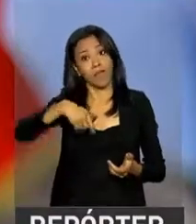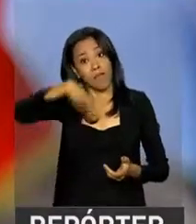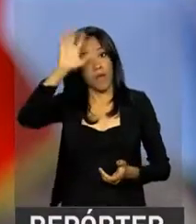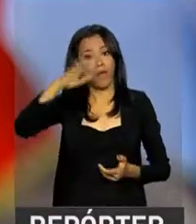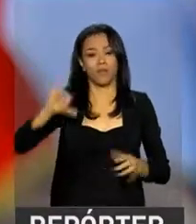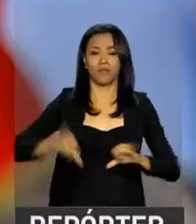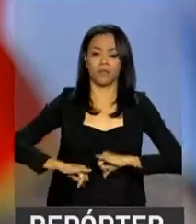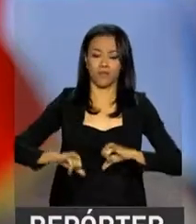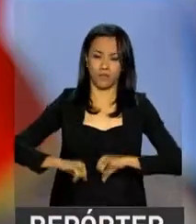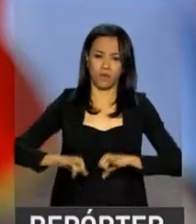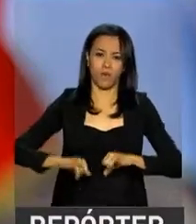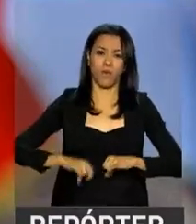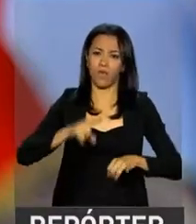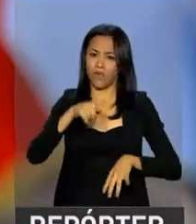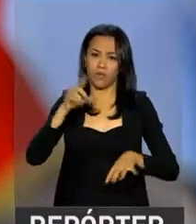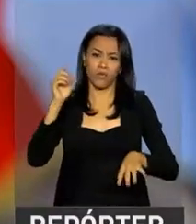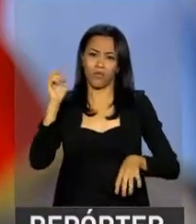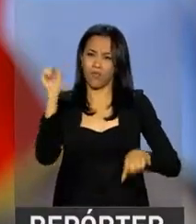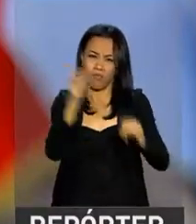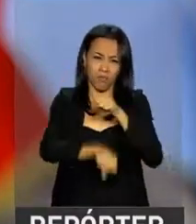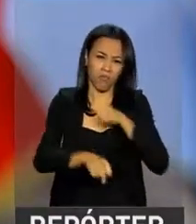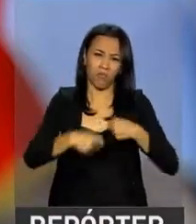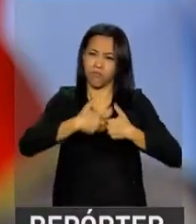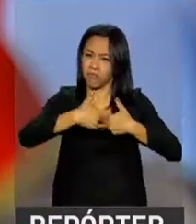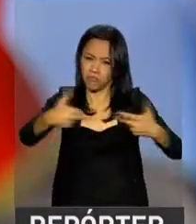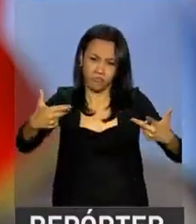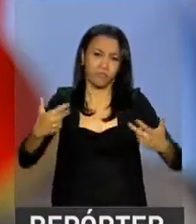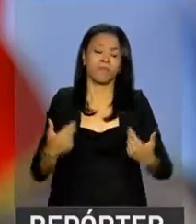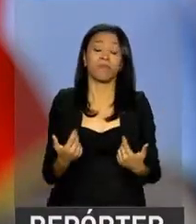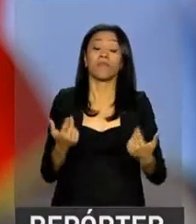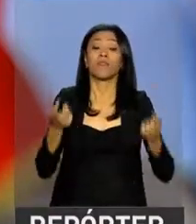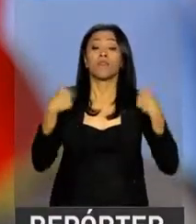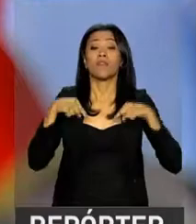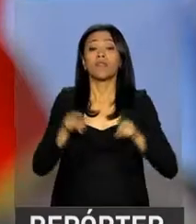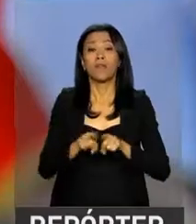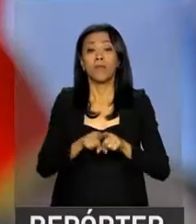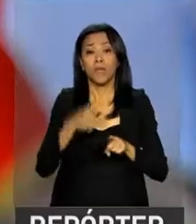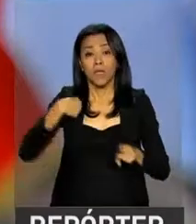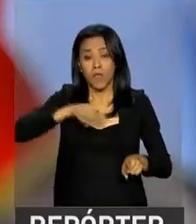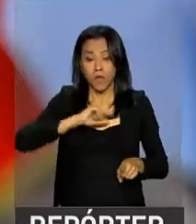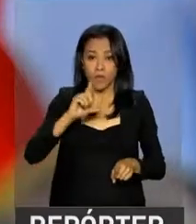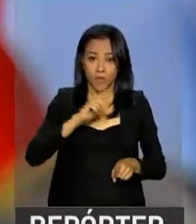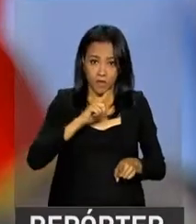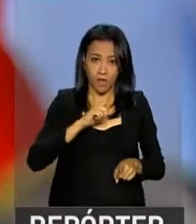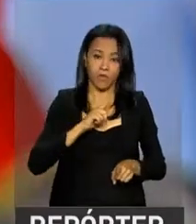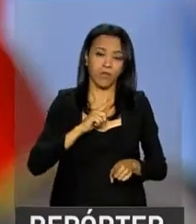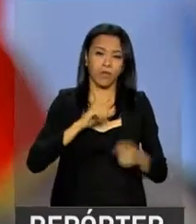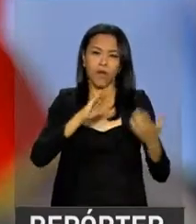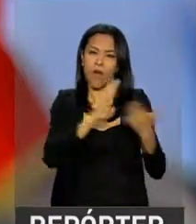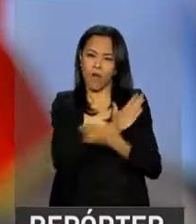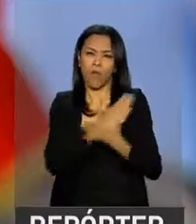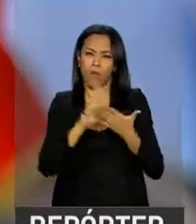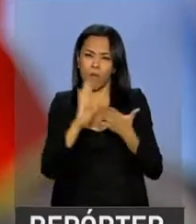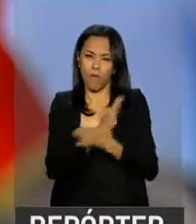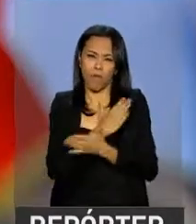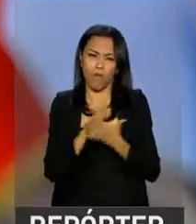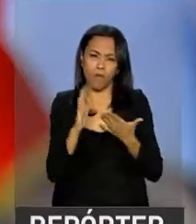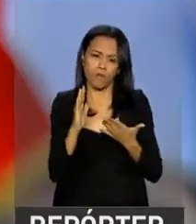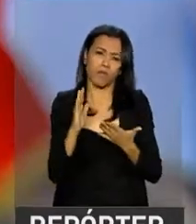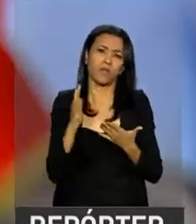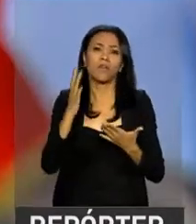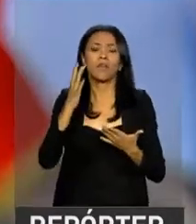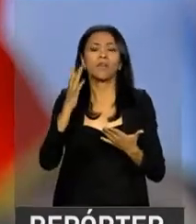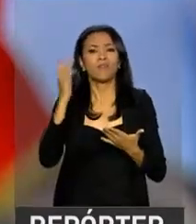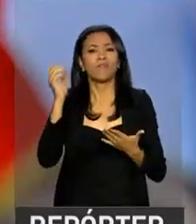atingida pelos homicídios e também nós temos algumas práticas em relação às pessoas com